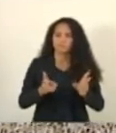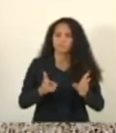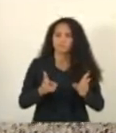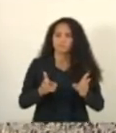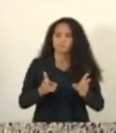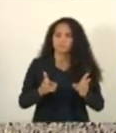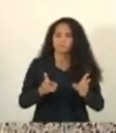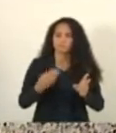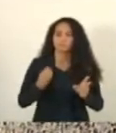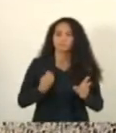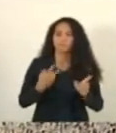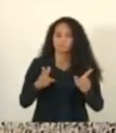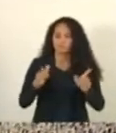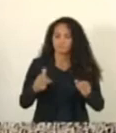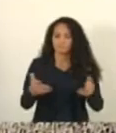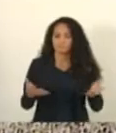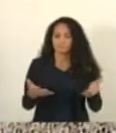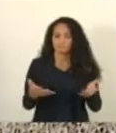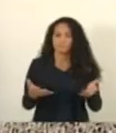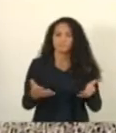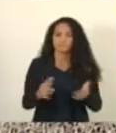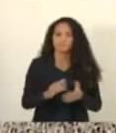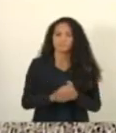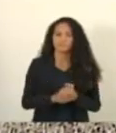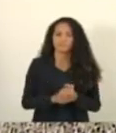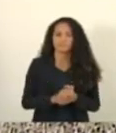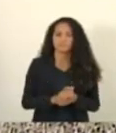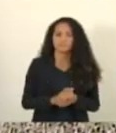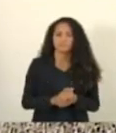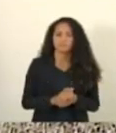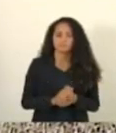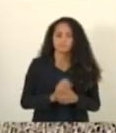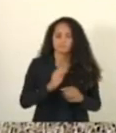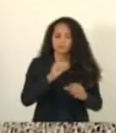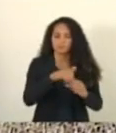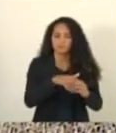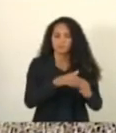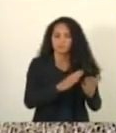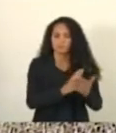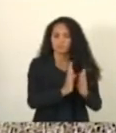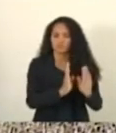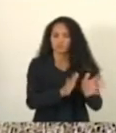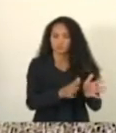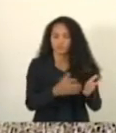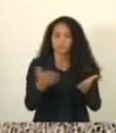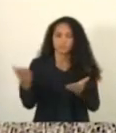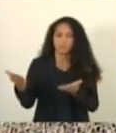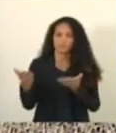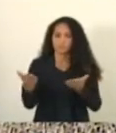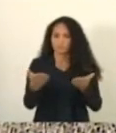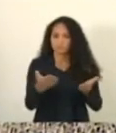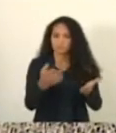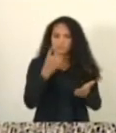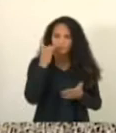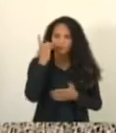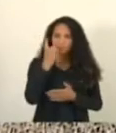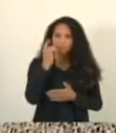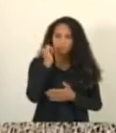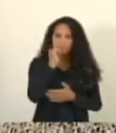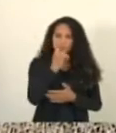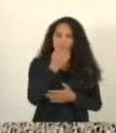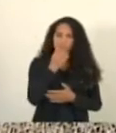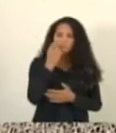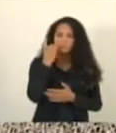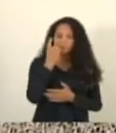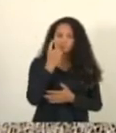a mesma presente data, exceto as matérias votadas. E convido os senhores deputados e senhoras